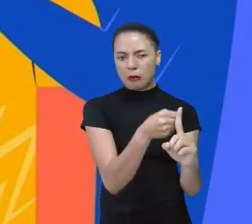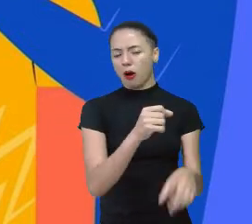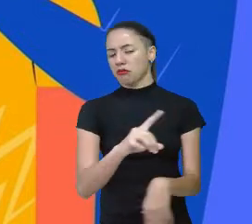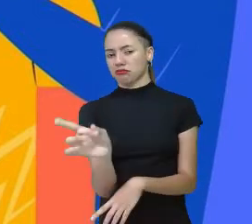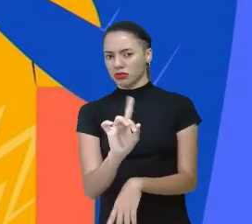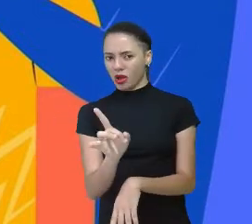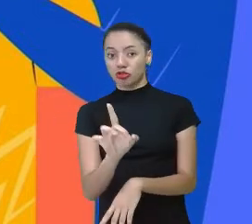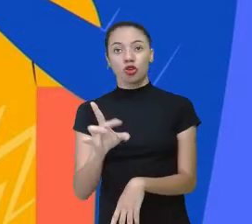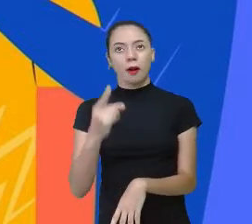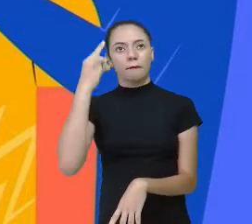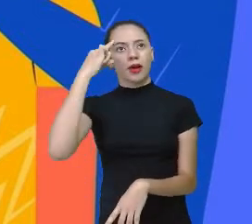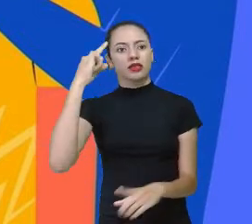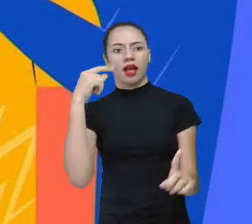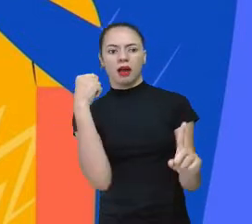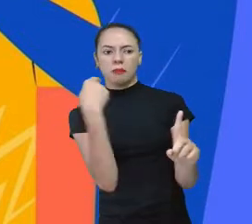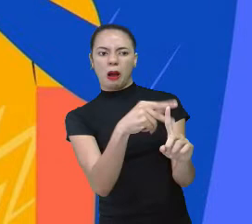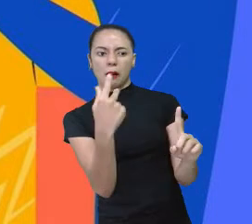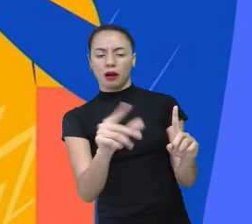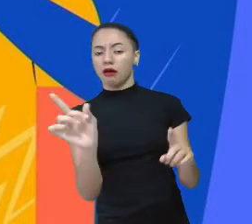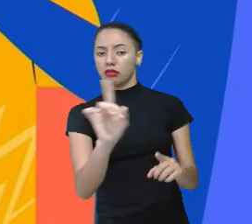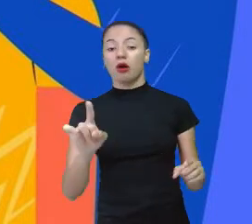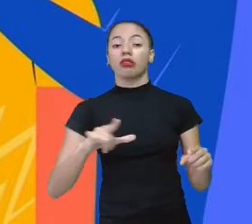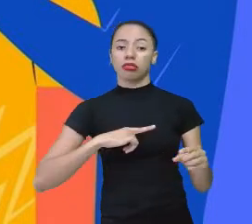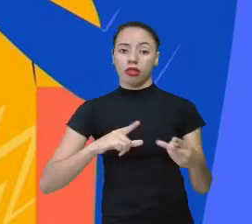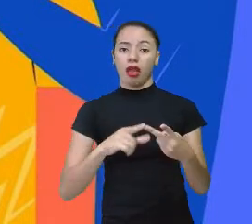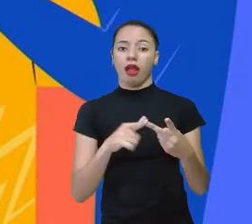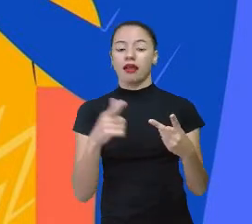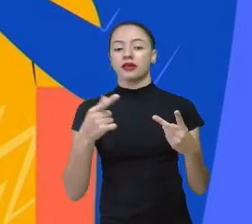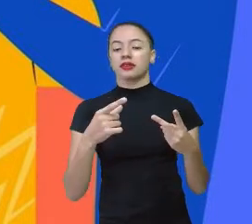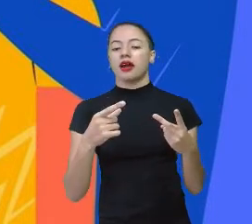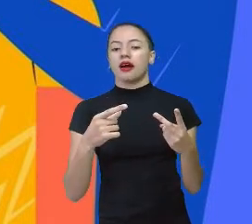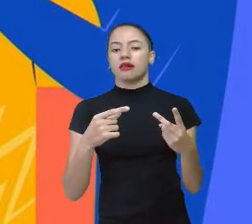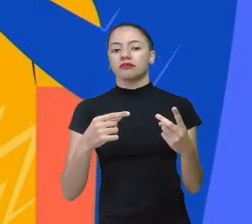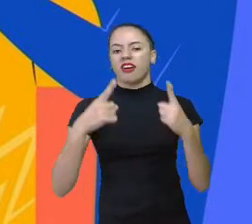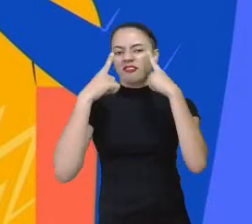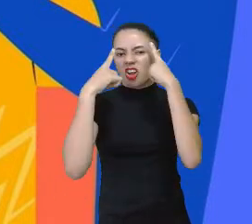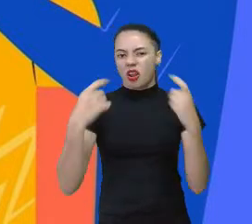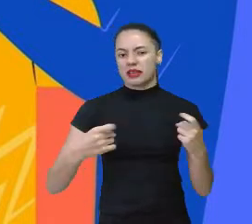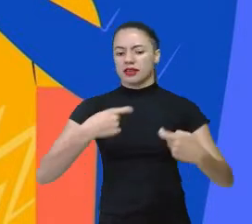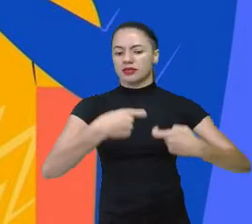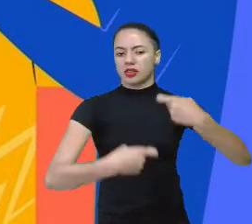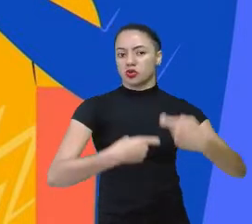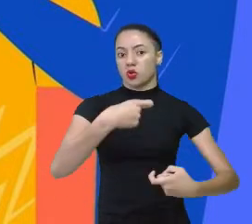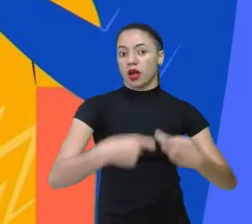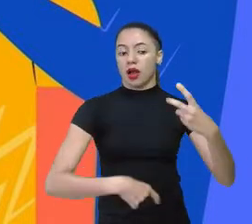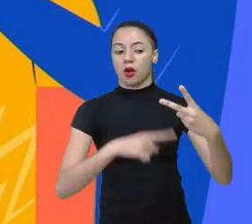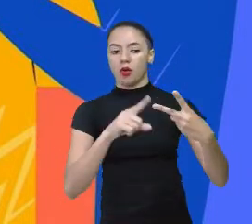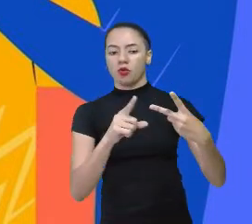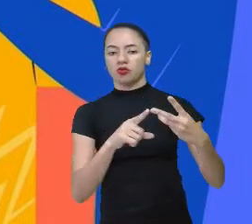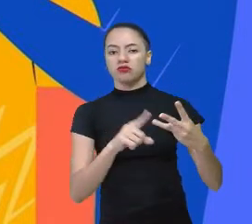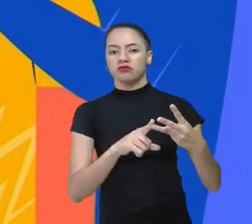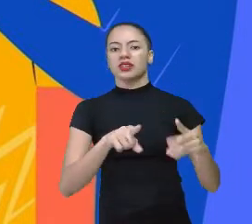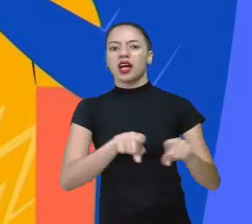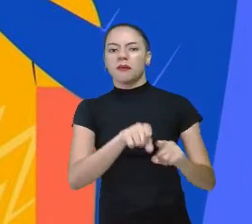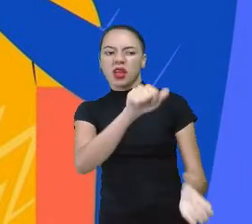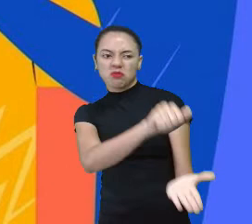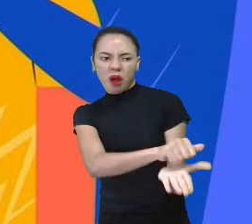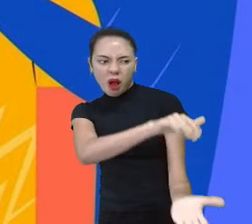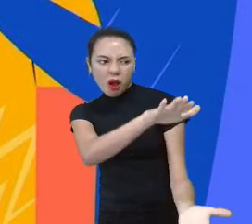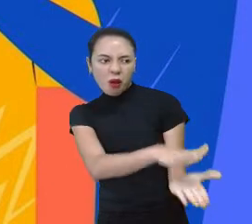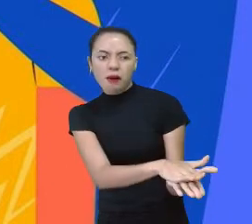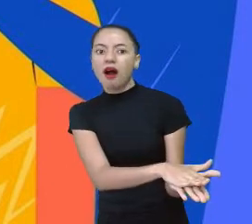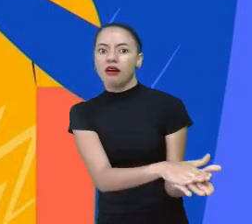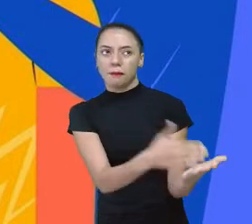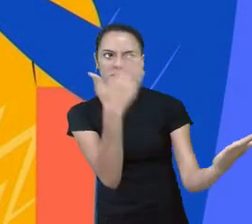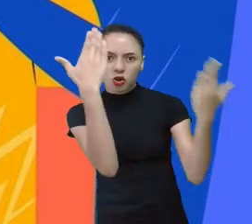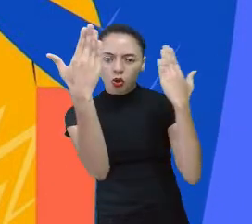violência física, mas tem uma violência sexual, tem uma violência mesmo psicológica, de ameaças, né? Perfeito. São vários tipos